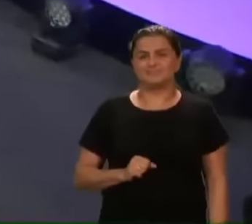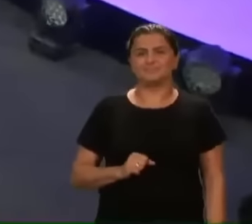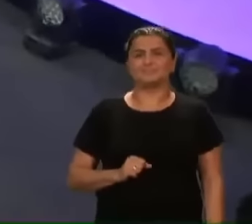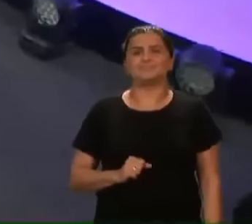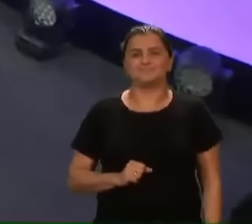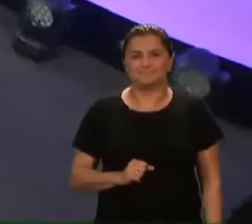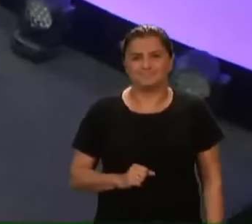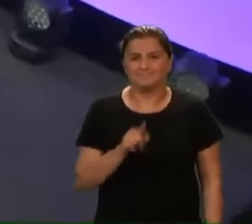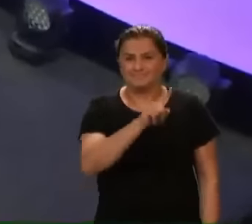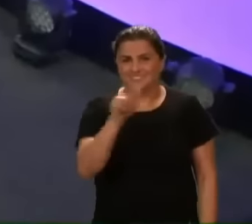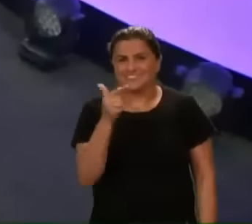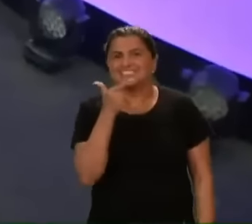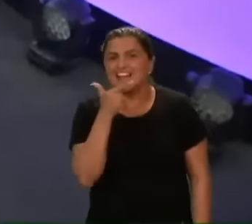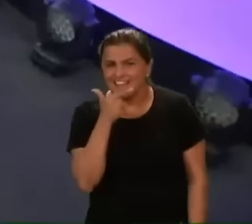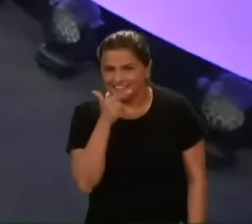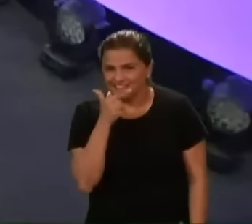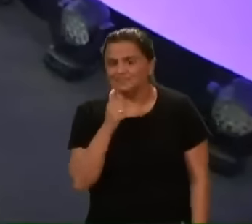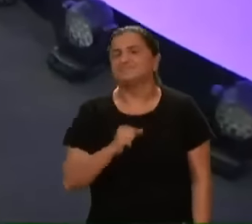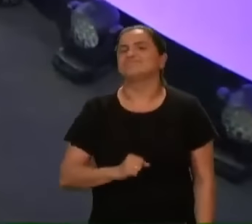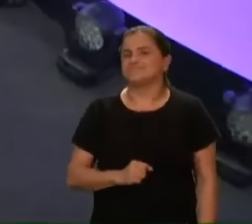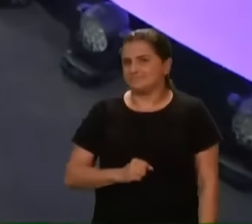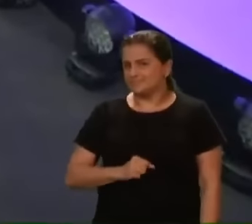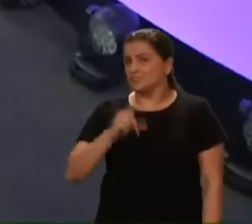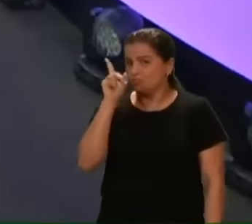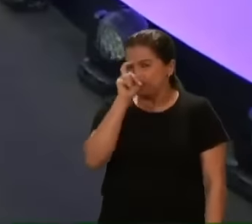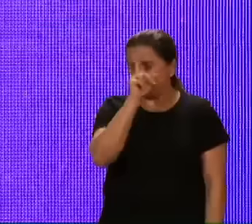É, você tá rindo porque não era você.